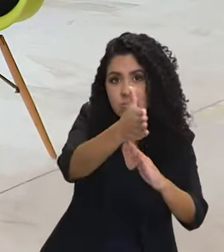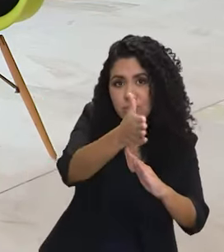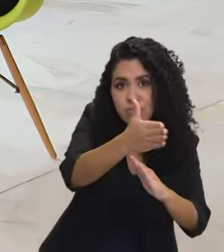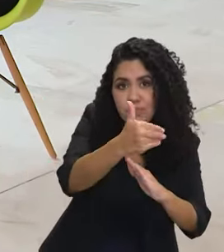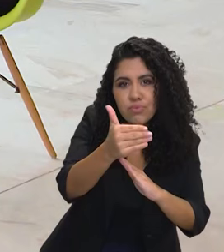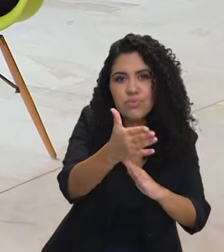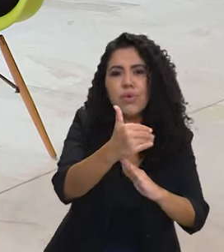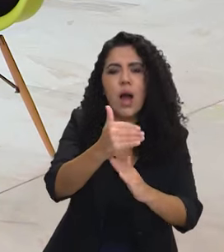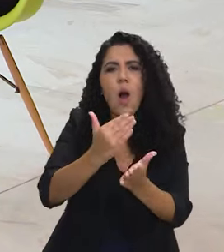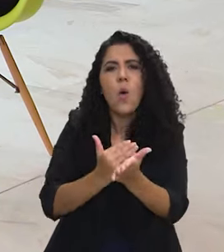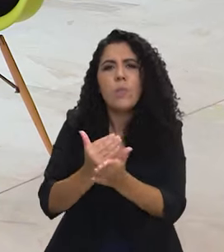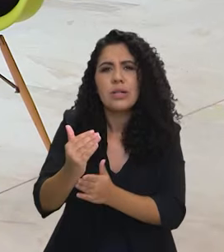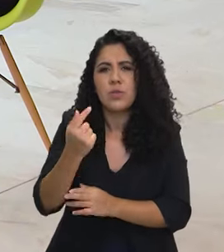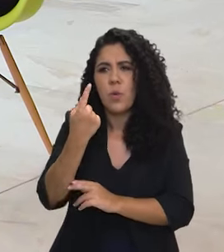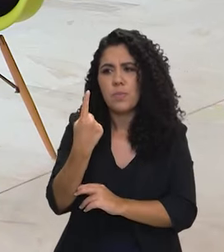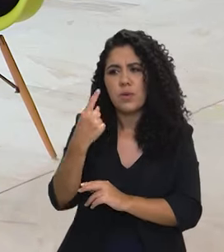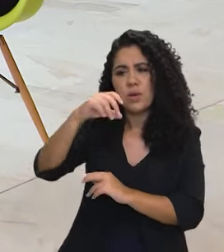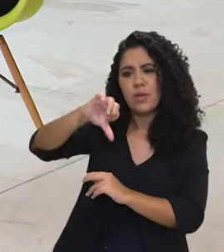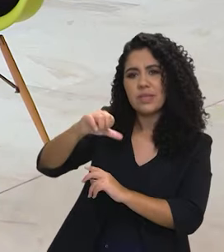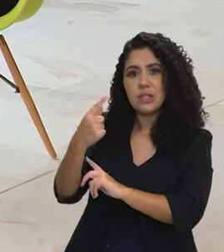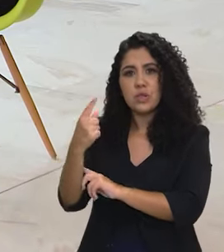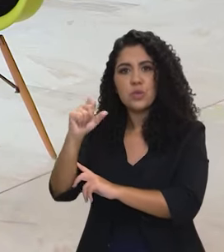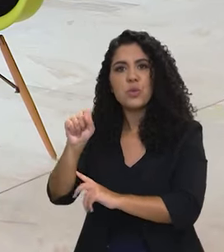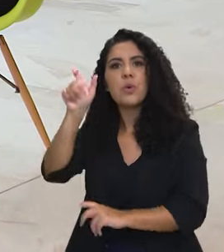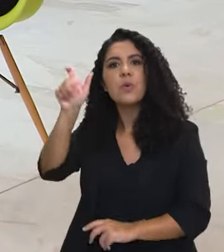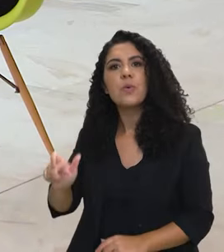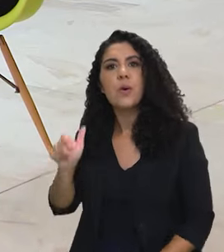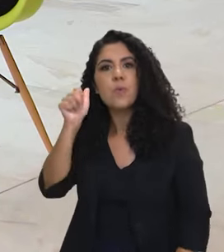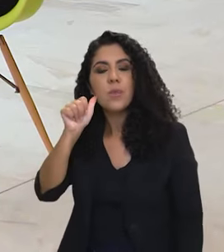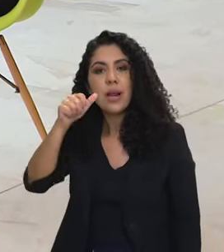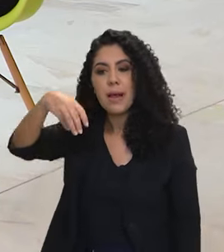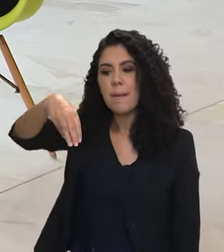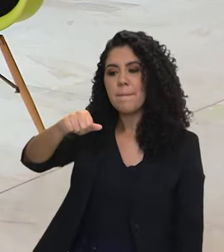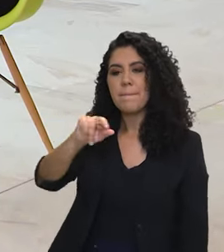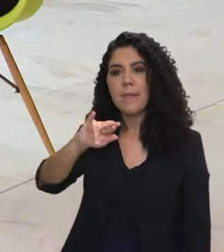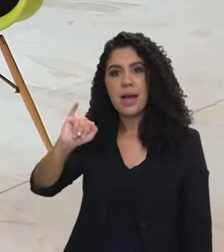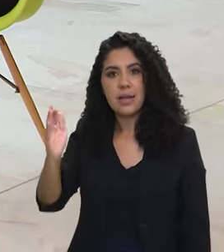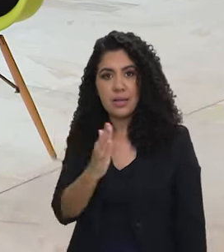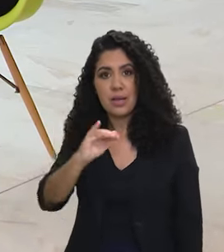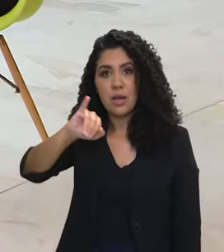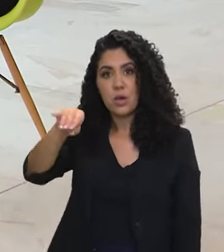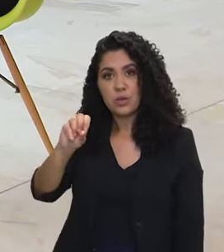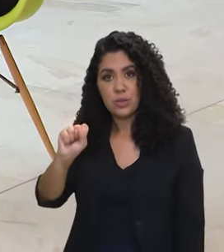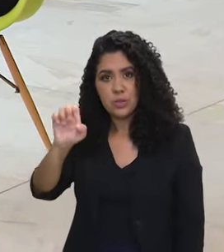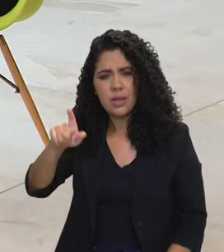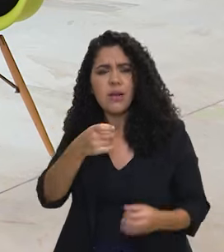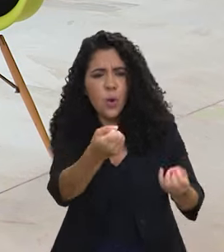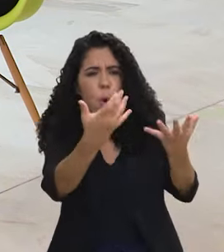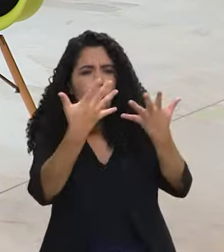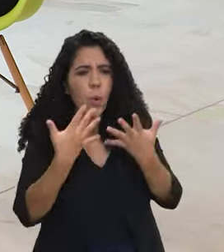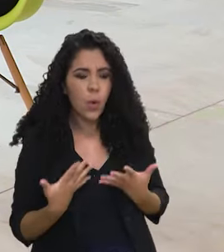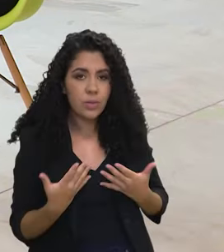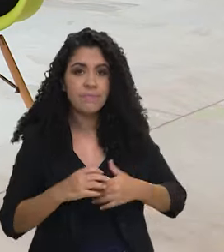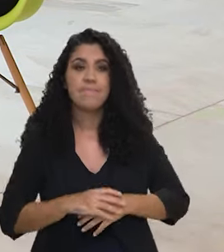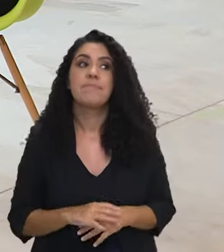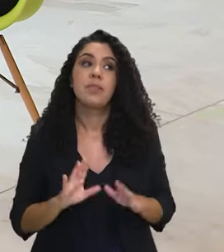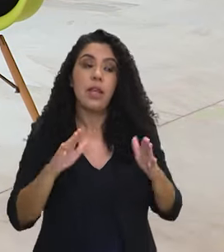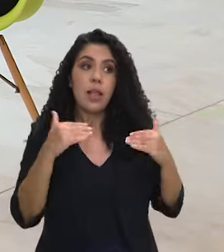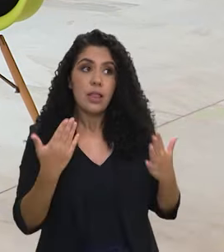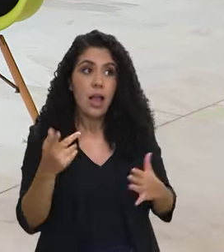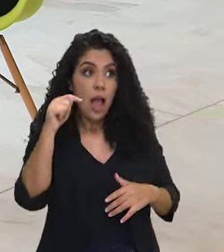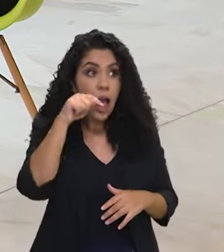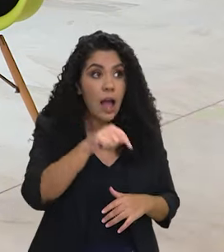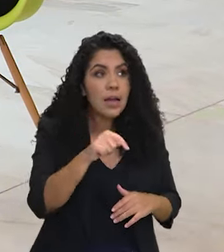em 1918, né, com 1918. Maria José. Conta pra gente um pouquinho dessa história. Olha, essa é uma